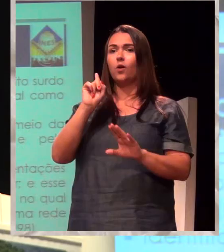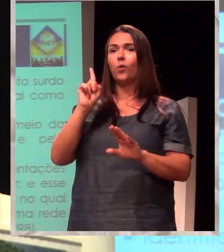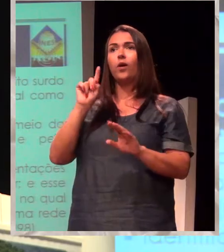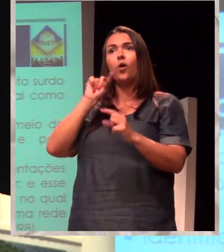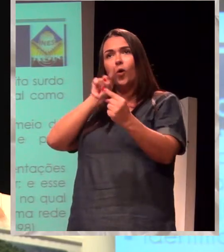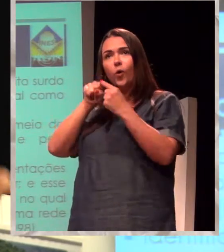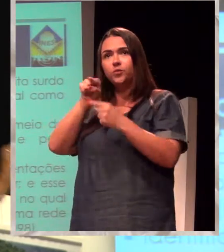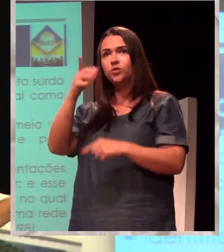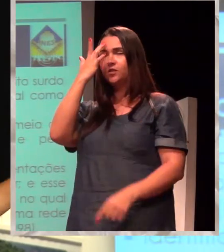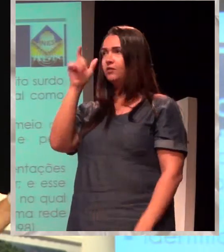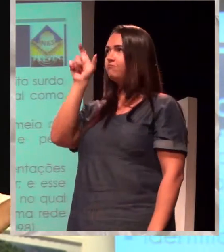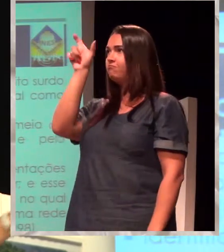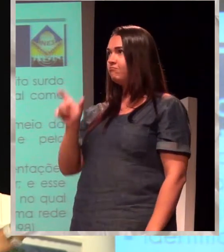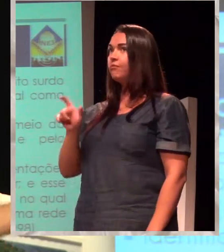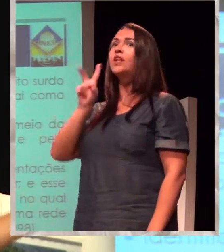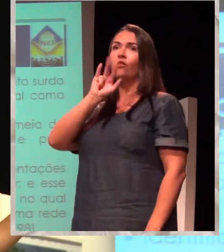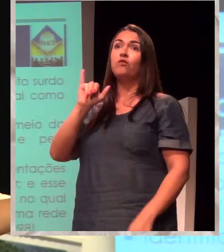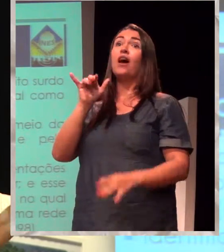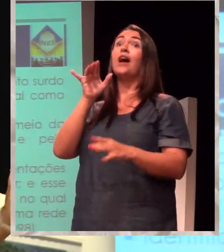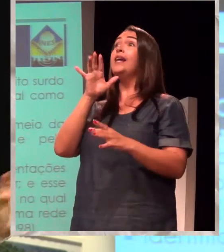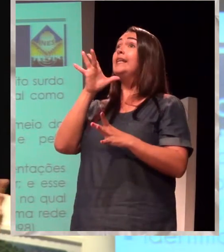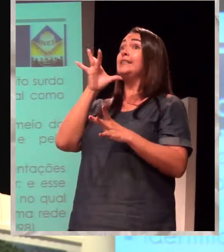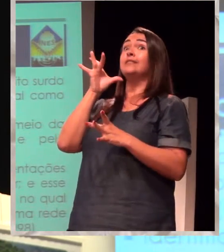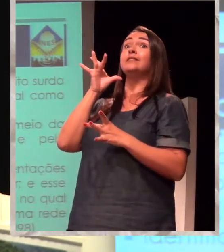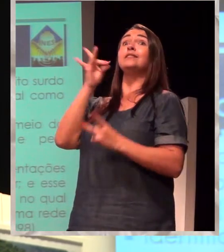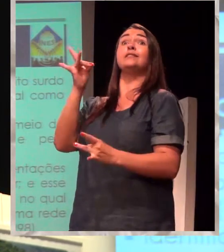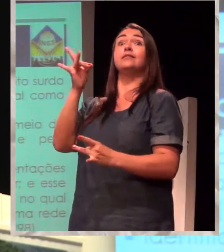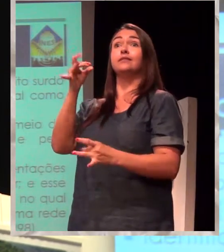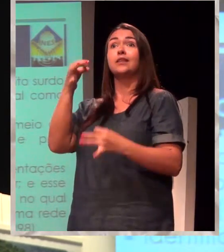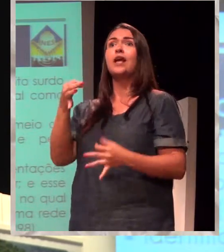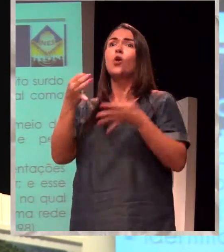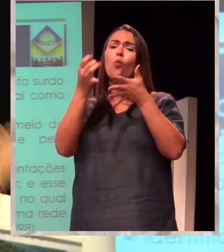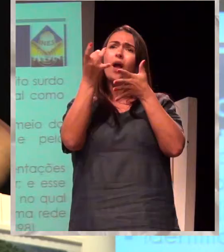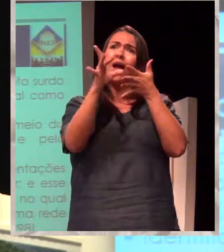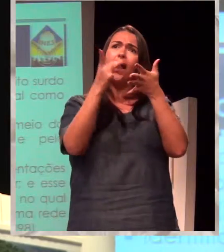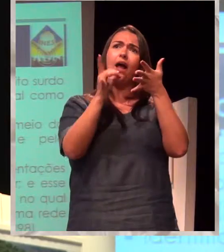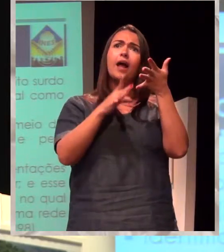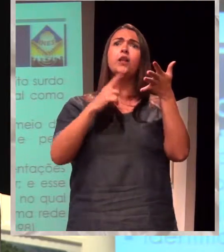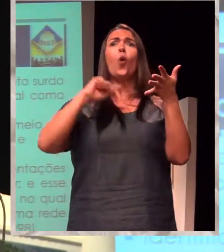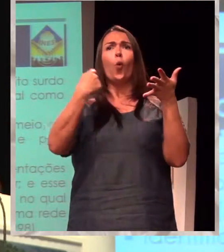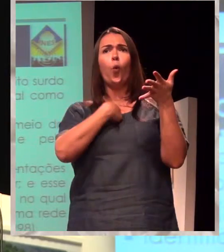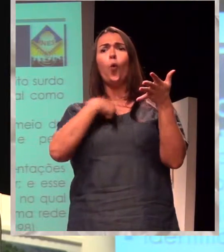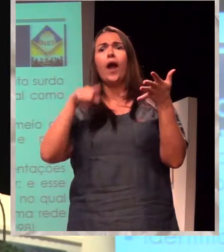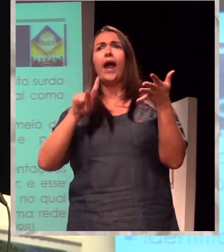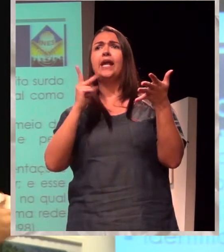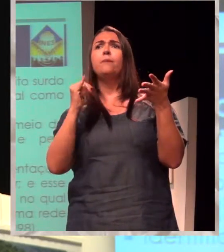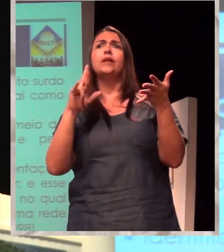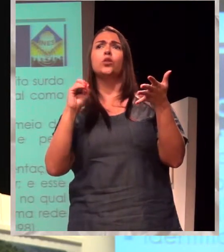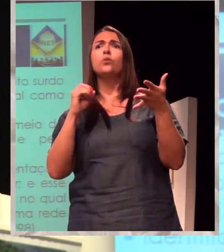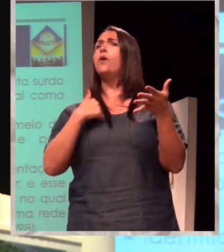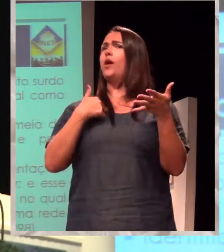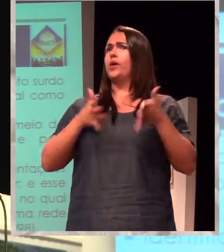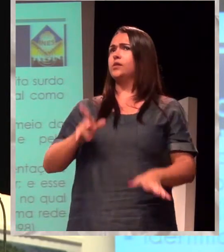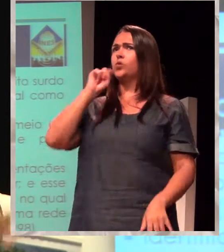um sujeito que vai se identificar exatamente com cada elemento. Eu sou um sujeito híbrido, eu sou um sujeito que nasceu surdo,